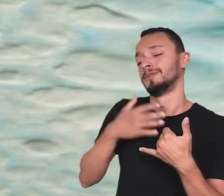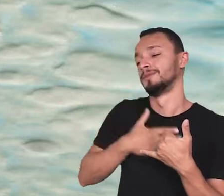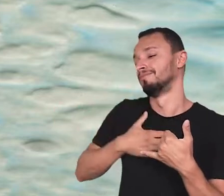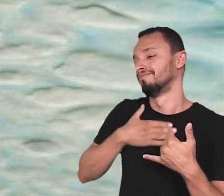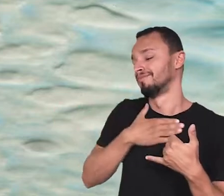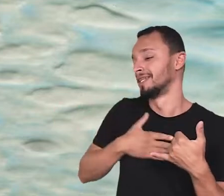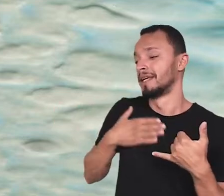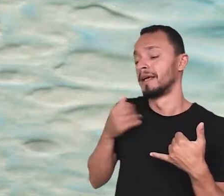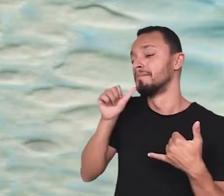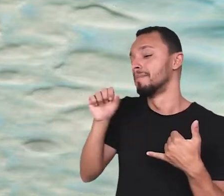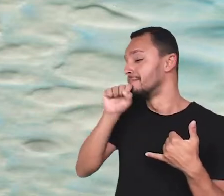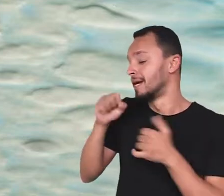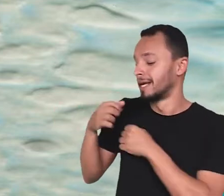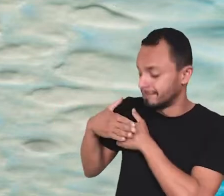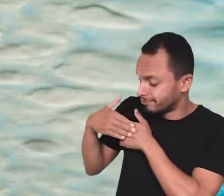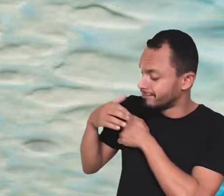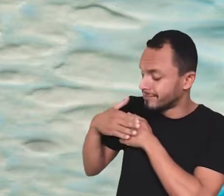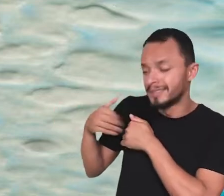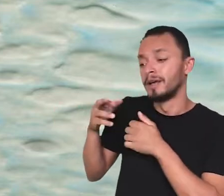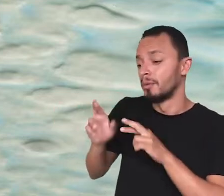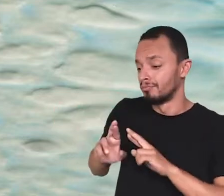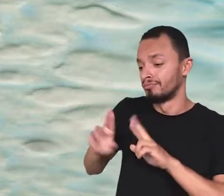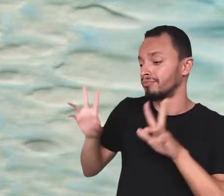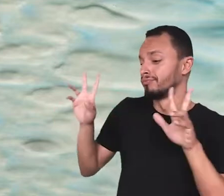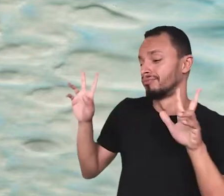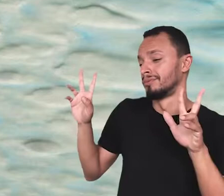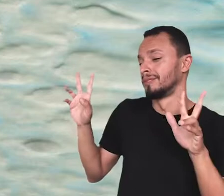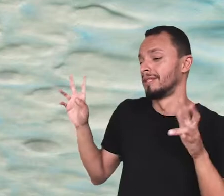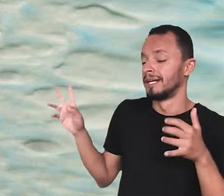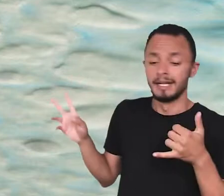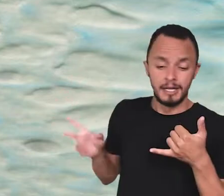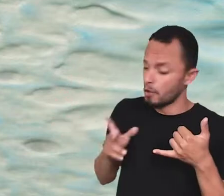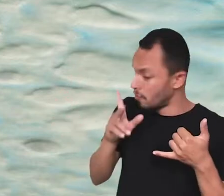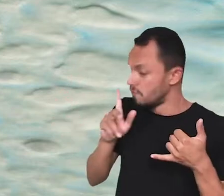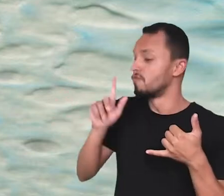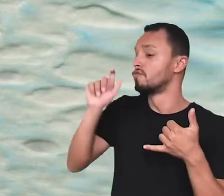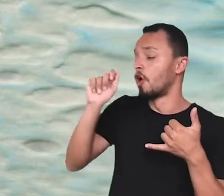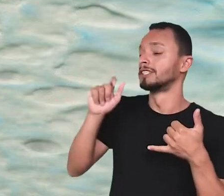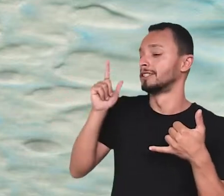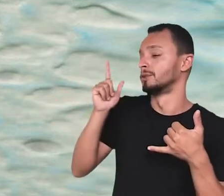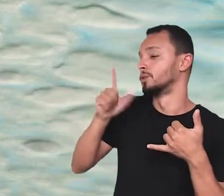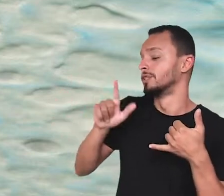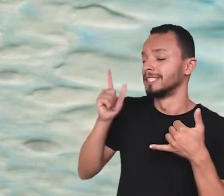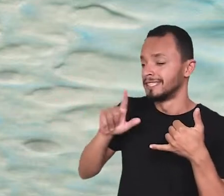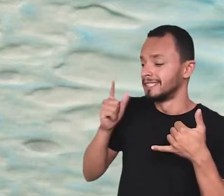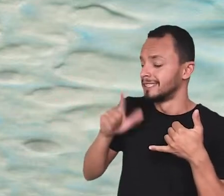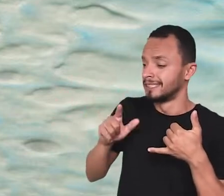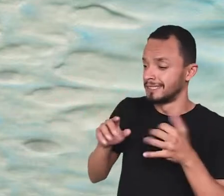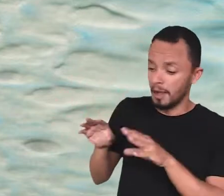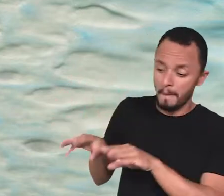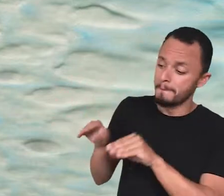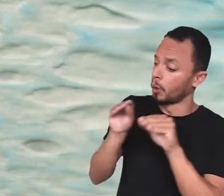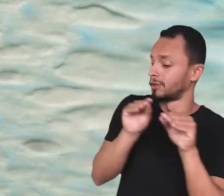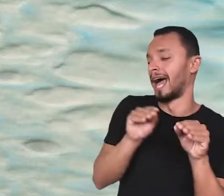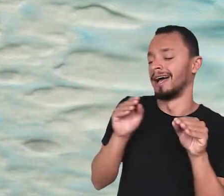vida. Ser acolhida pela minha mãe fez tanta diferença. Me deu tanta força pra conseguir sair daquele